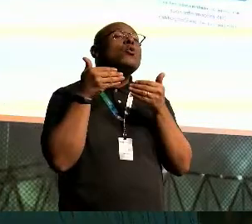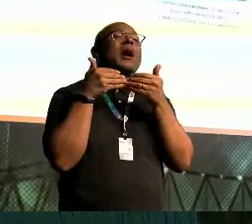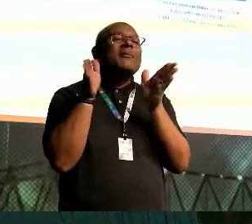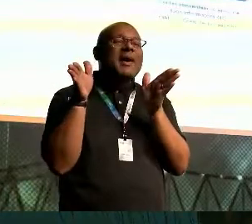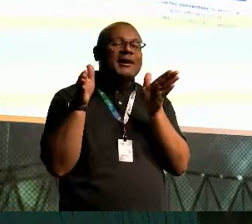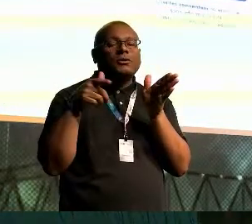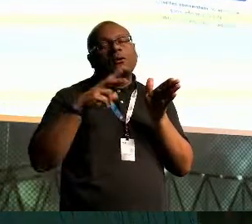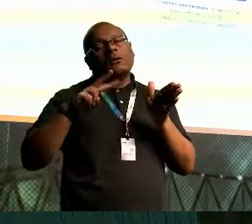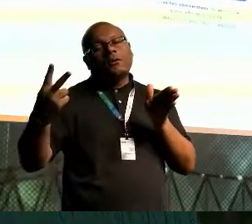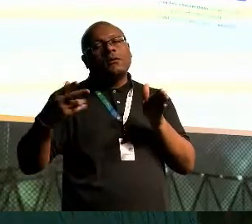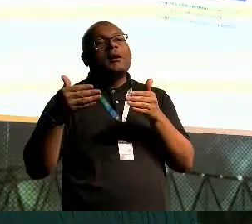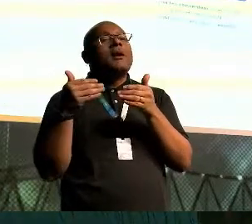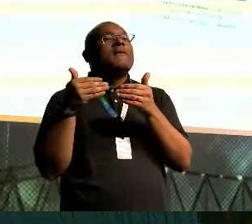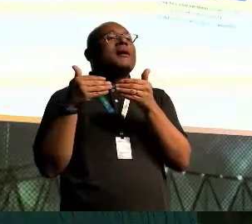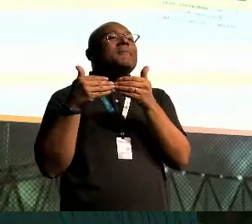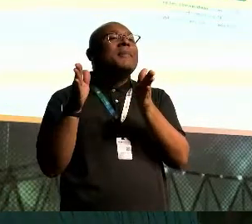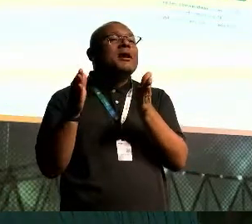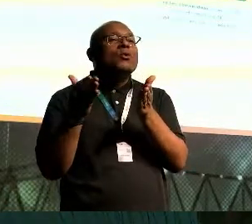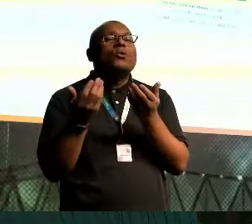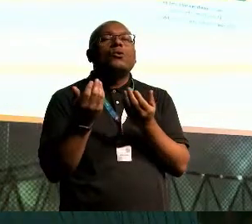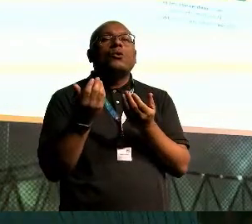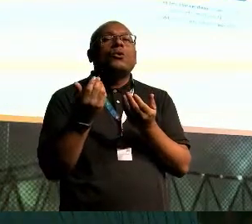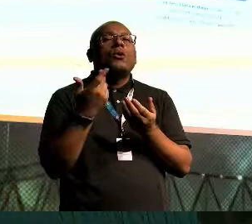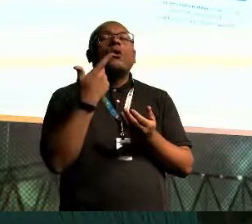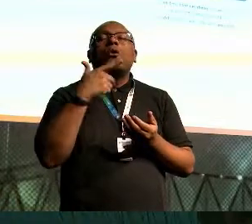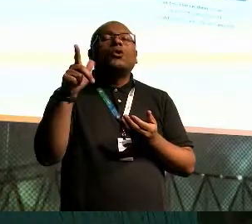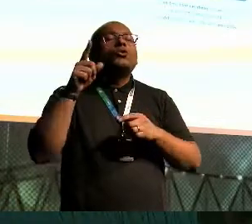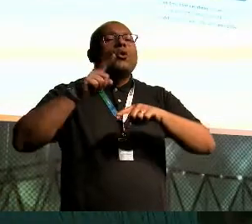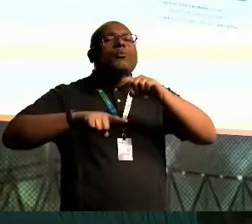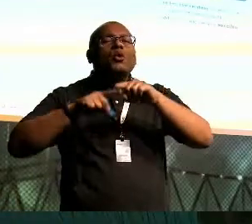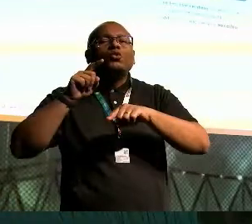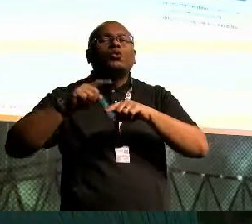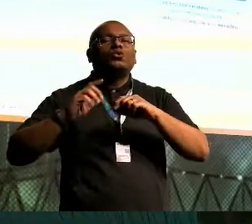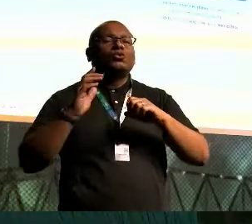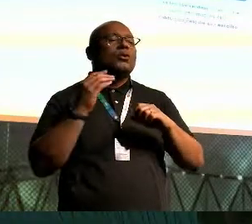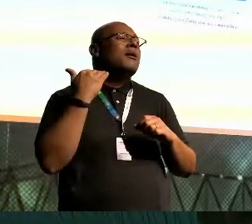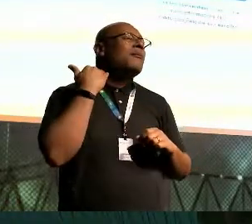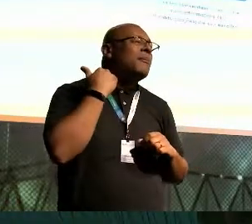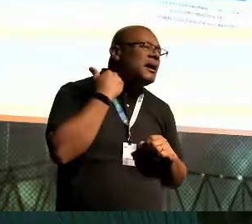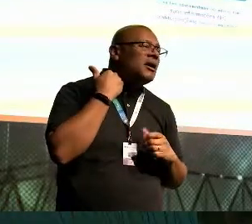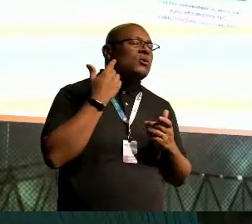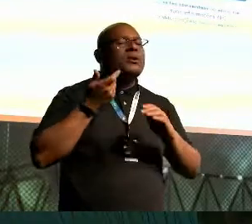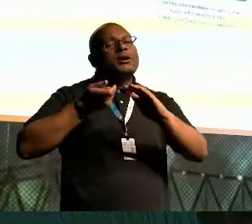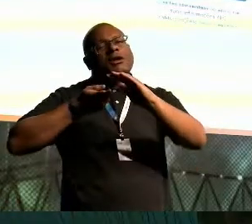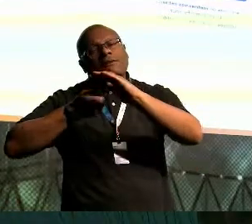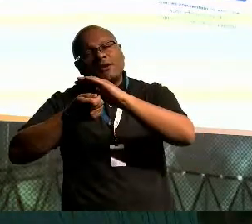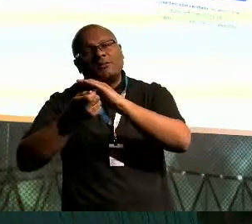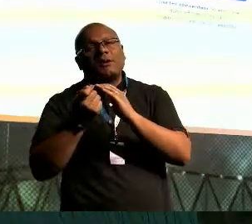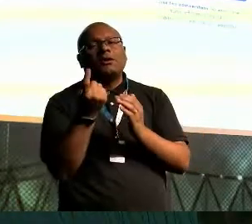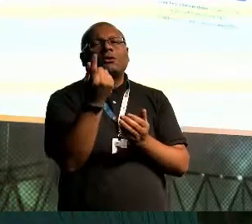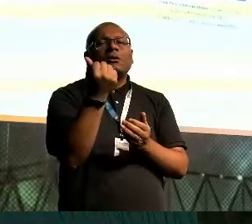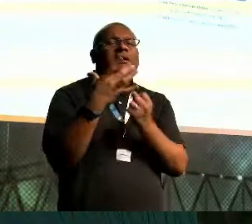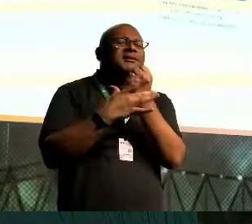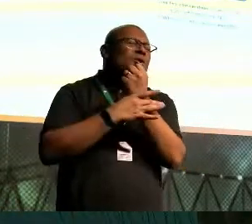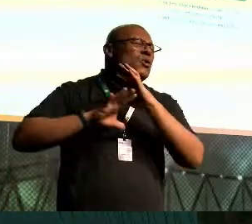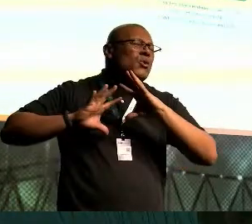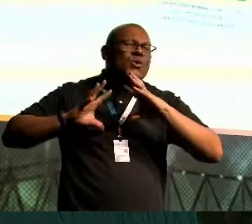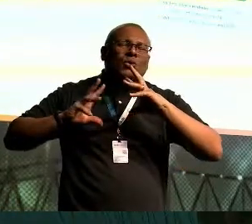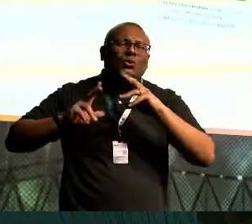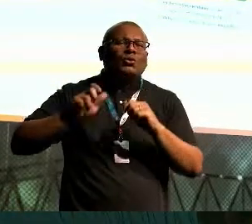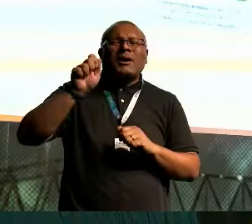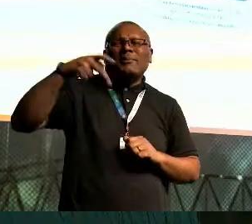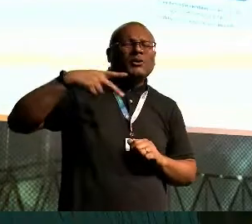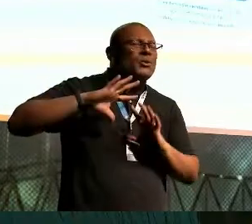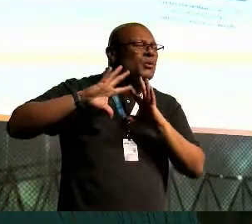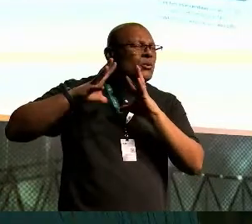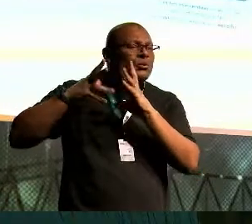fase 4, quando a gente fala de compartilhamento, além dos dados bancários, dados de investimento, capitalização, seguro, previdência,